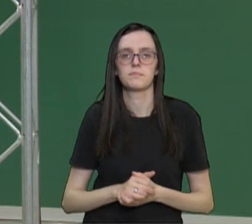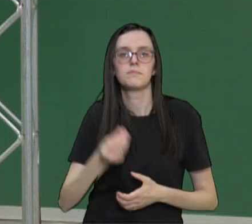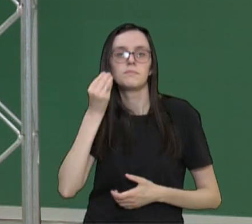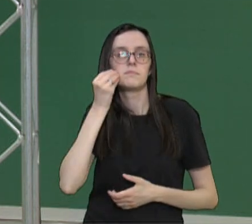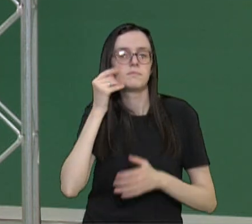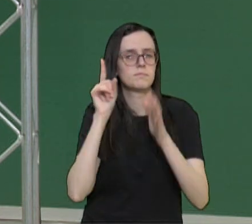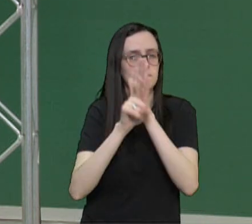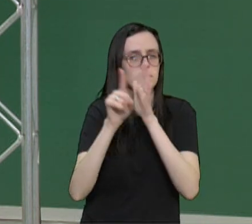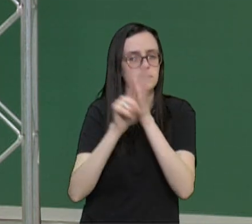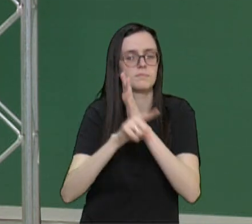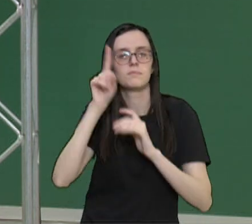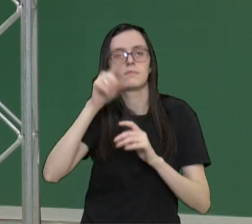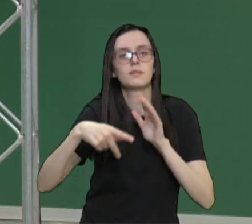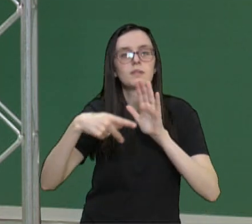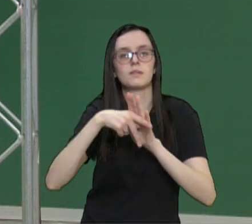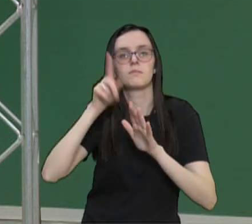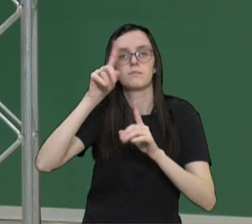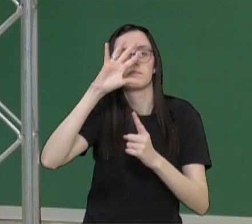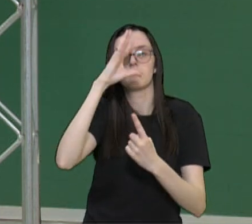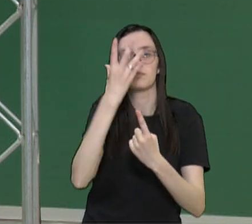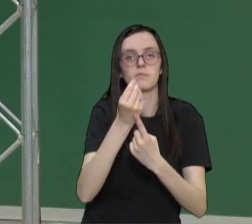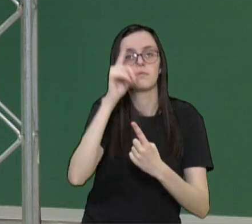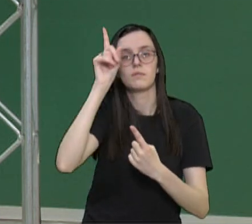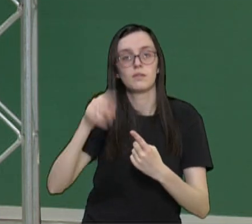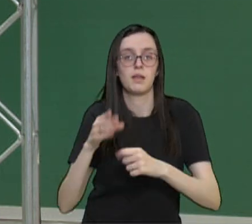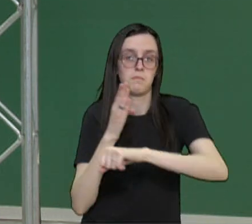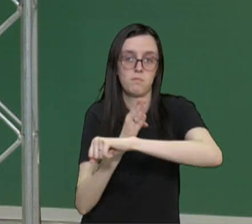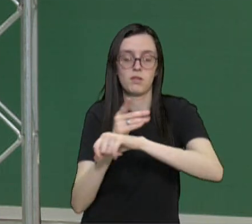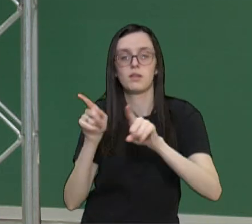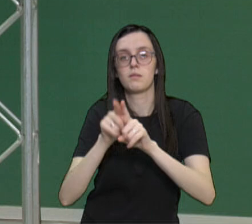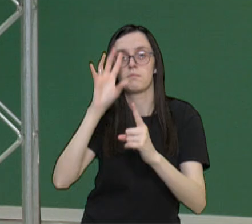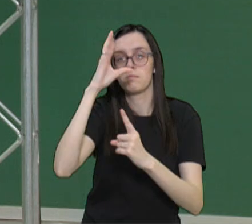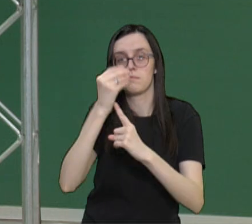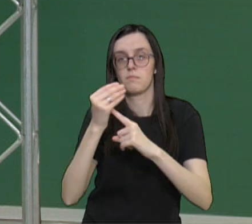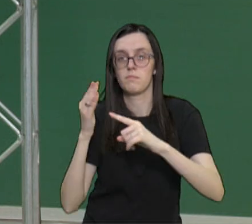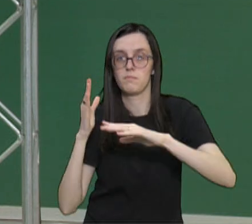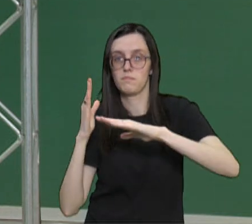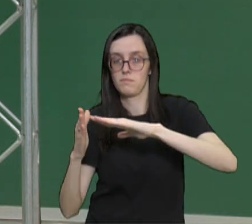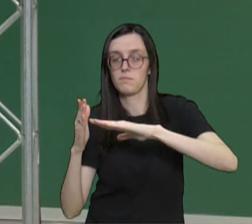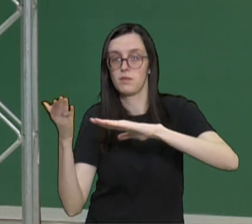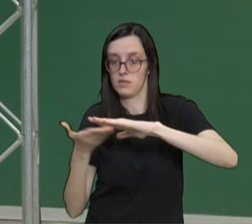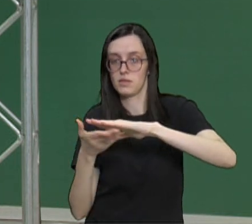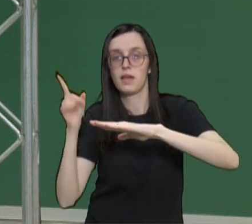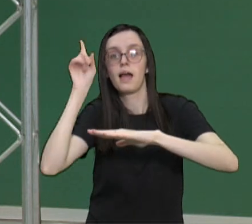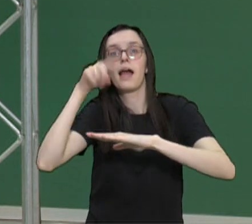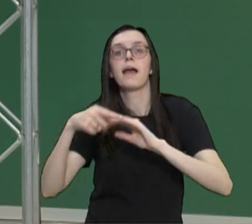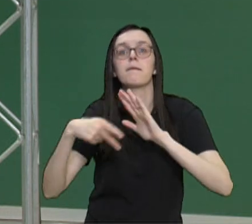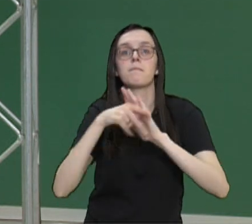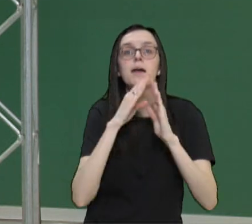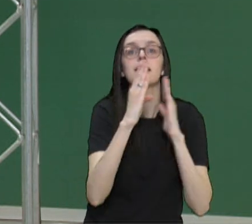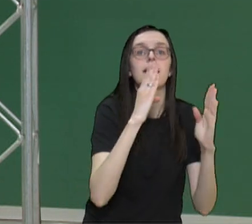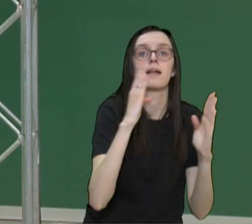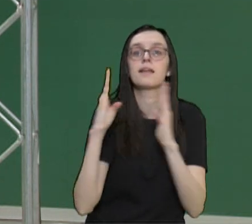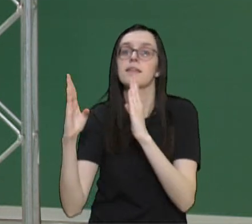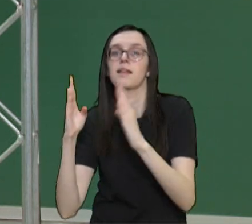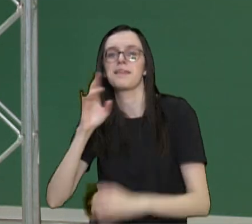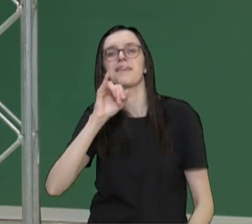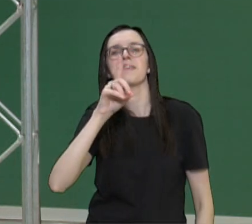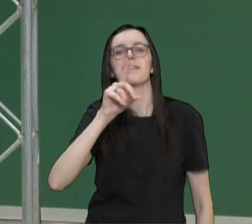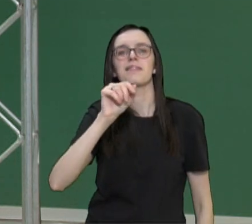Teste e quiz na arte moderna e na arte da idade contemporânea. Idade moderna e idade contemporânea, que é a primeira etapa que a gente viu hoje.